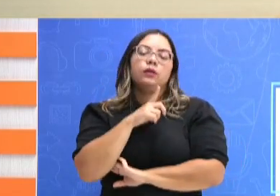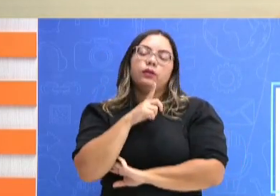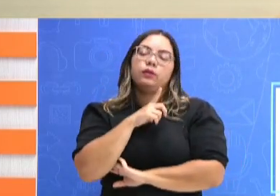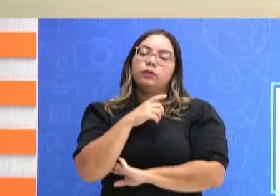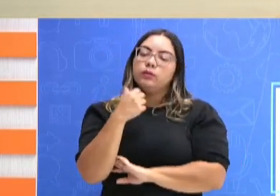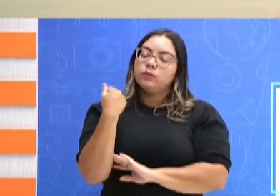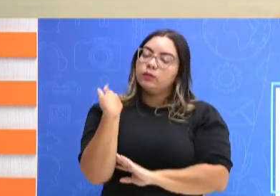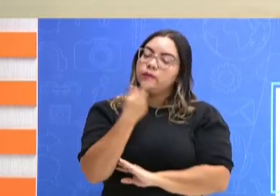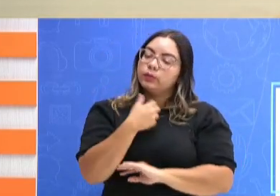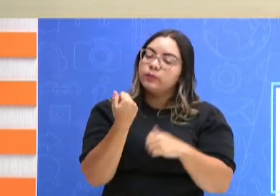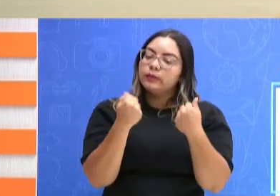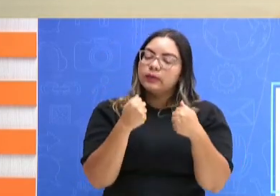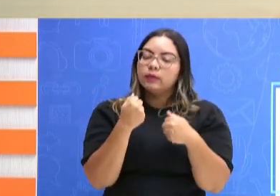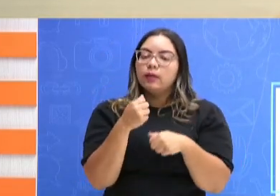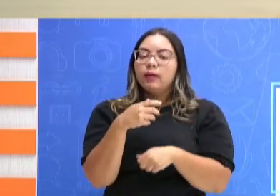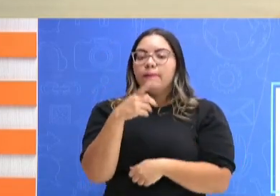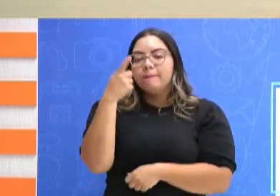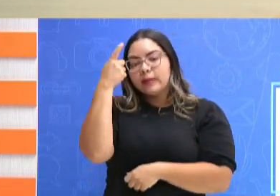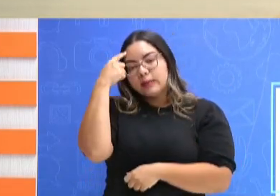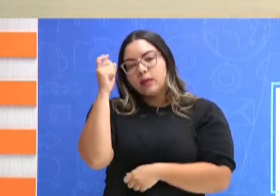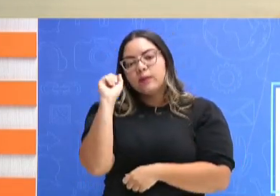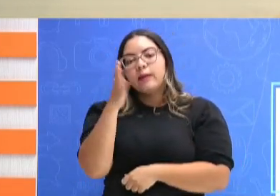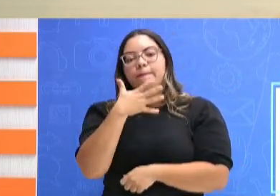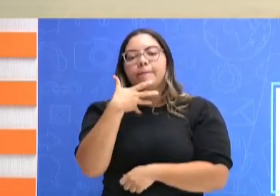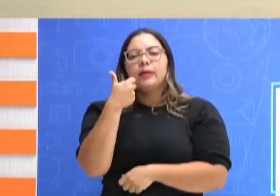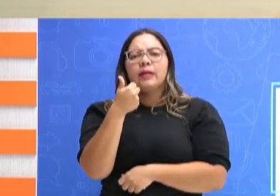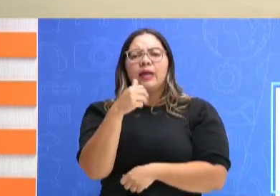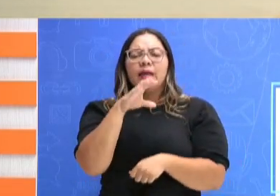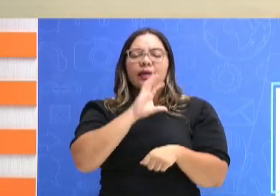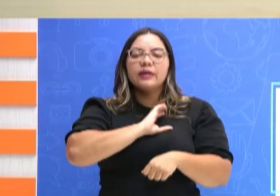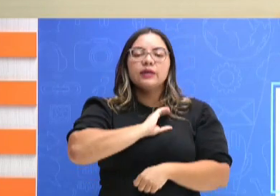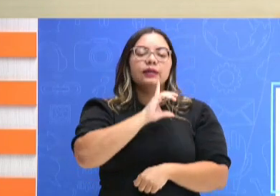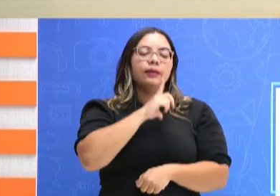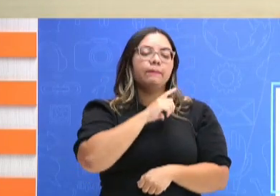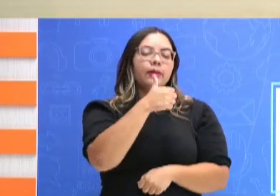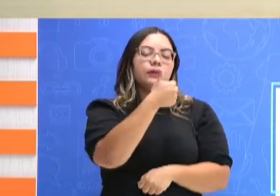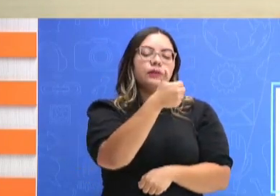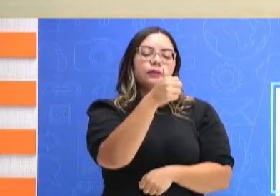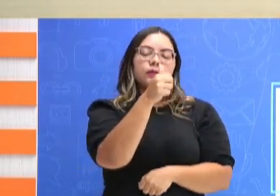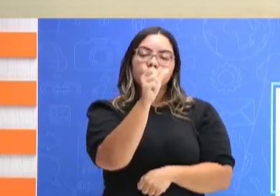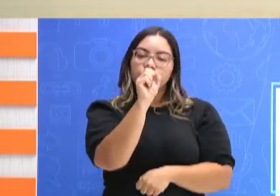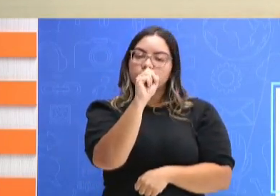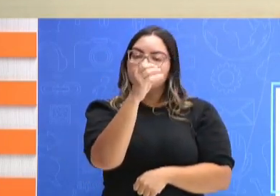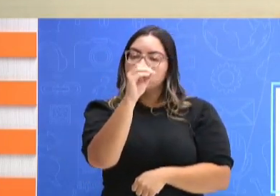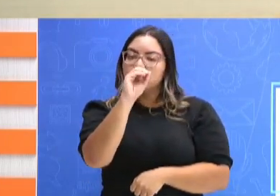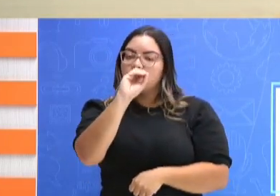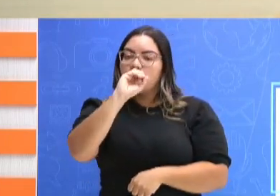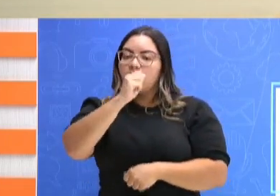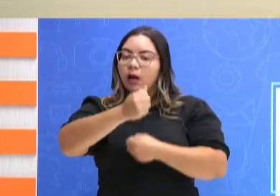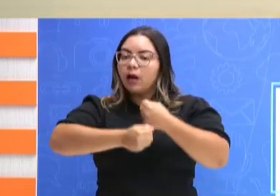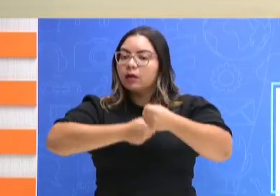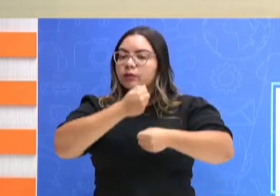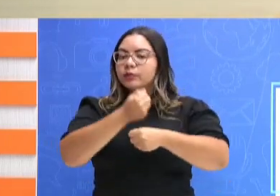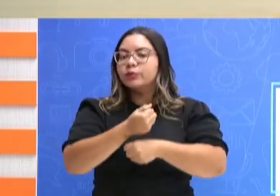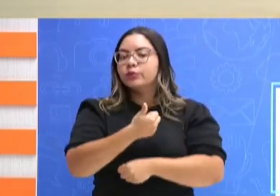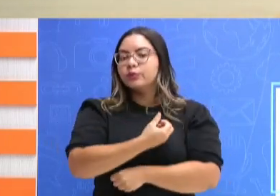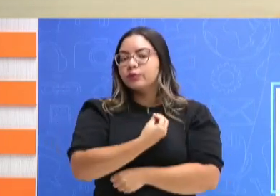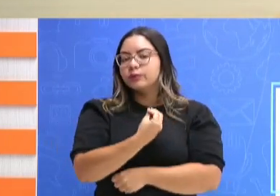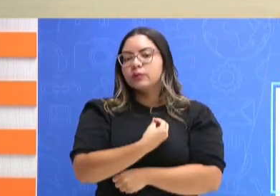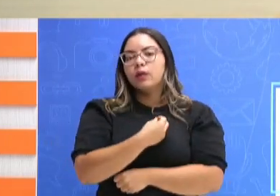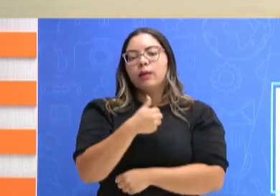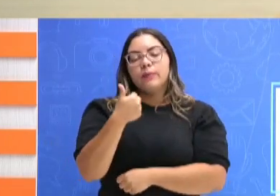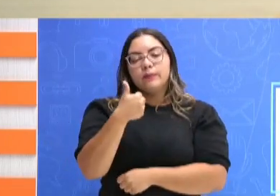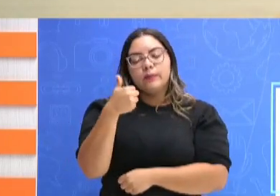melhor. E Caxias já tem mais de 180 anos de vida. Pela primeira vez na história de Caxias vai acontecer um